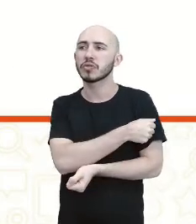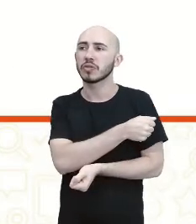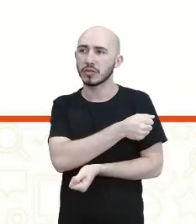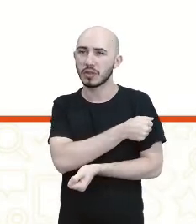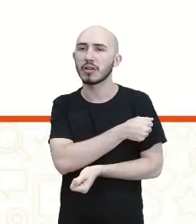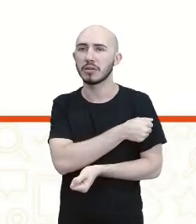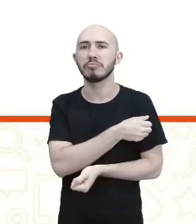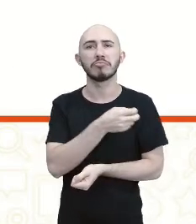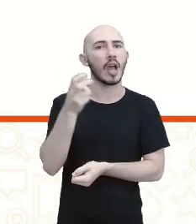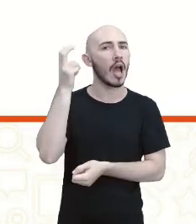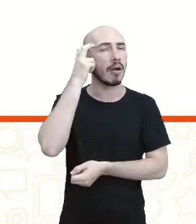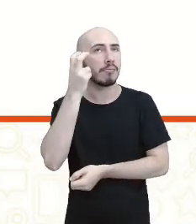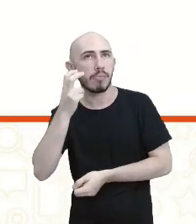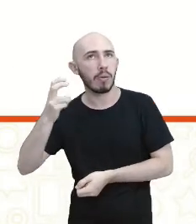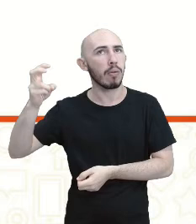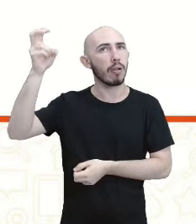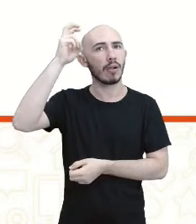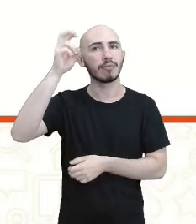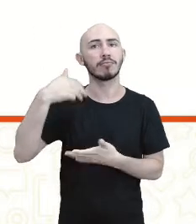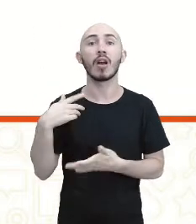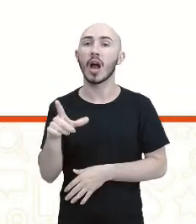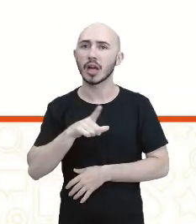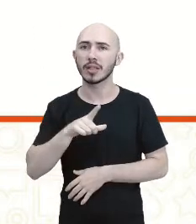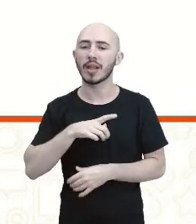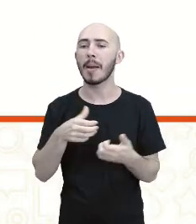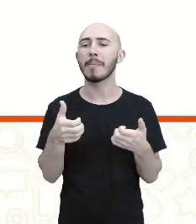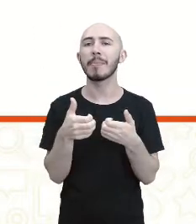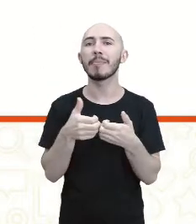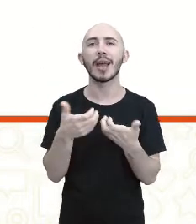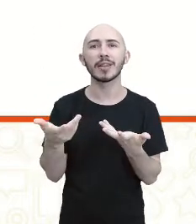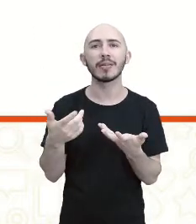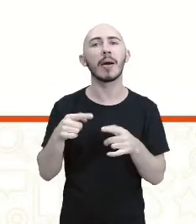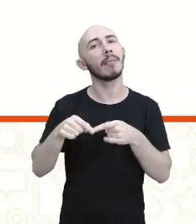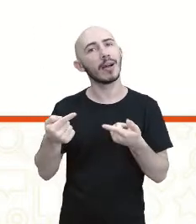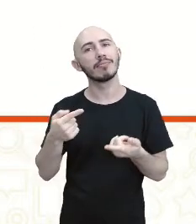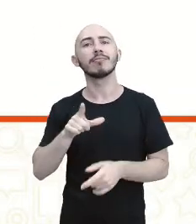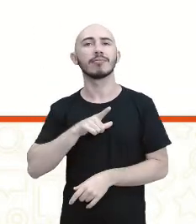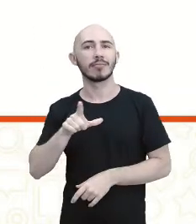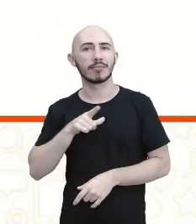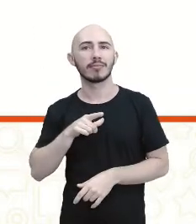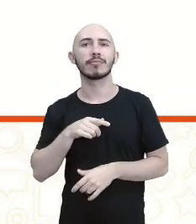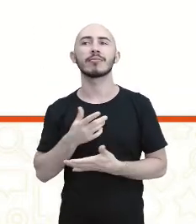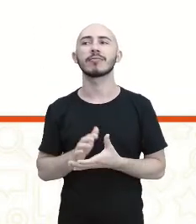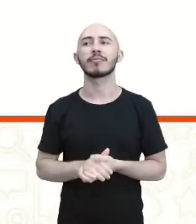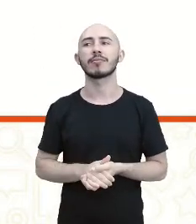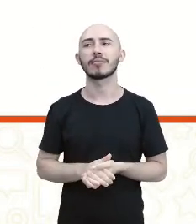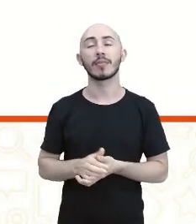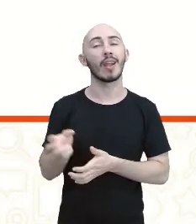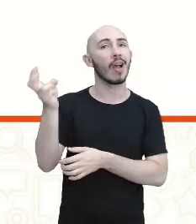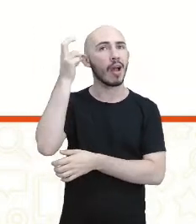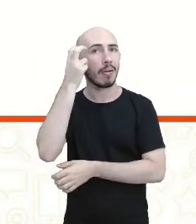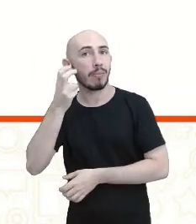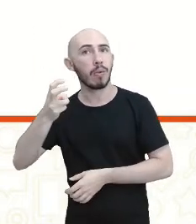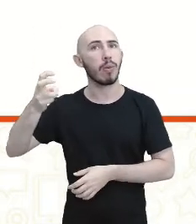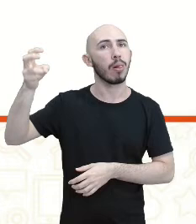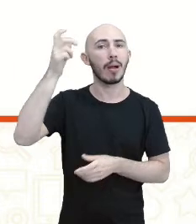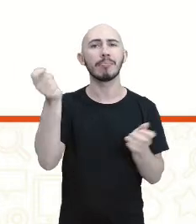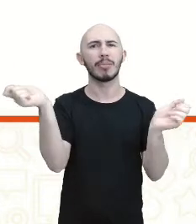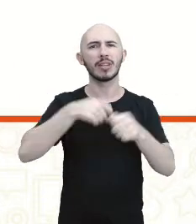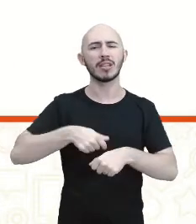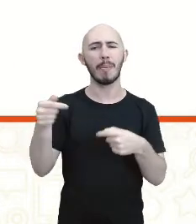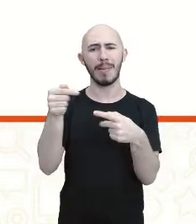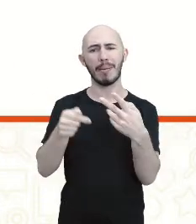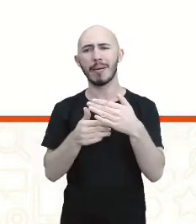com altas habilidades, eles possam estar perto da gente. Não é? Quando a gente fala em superdotado ou altas habilidades, a gente pensa que